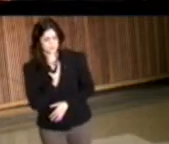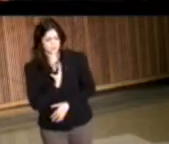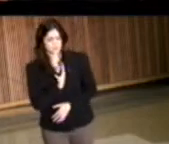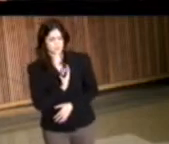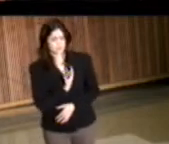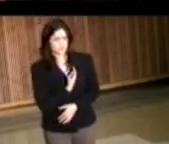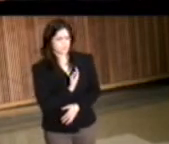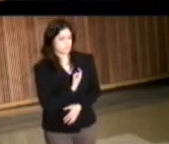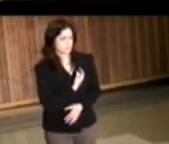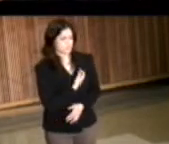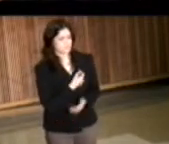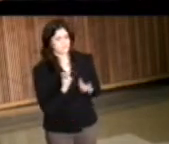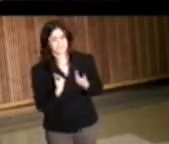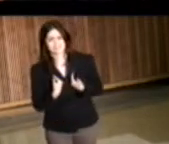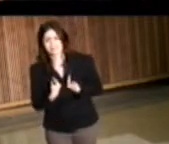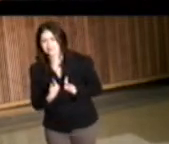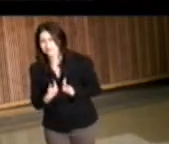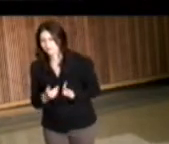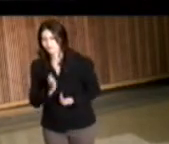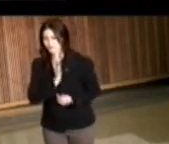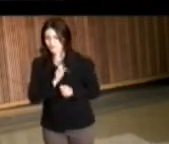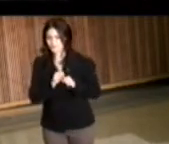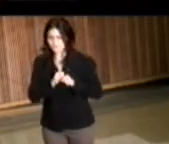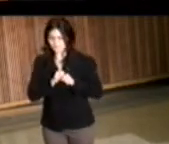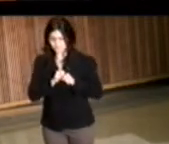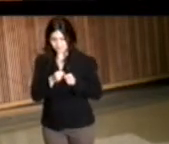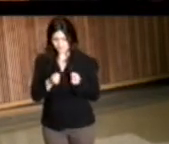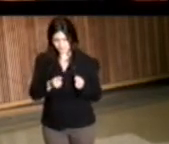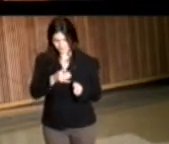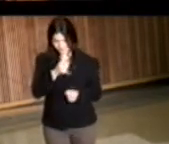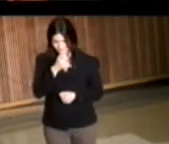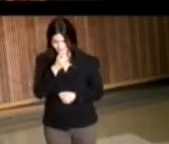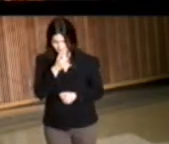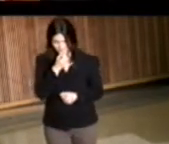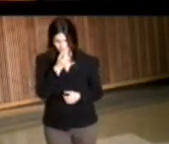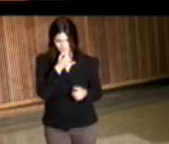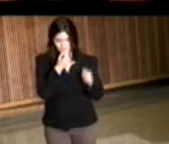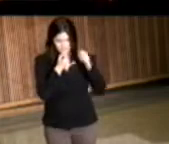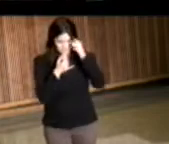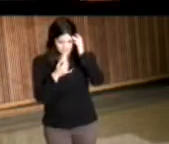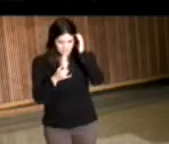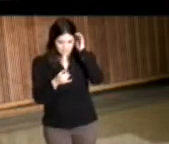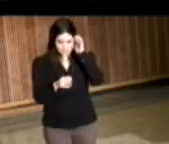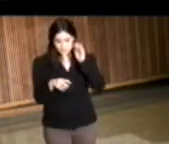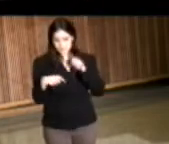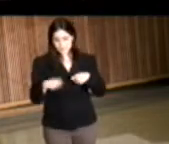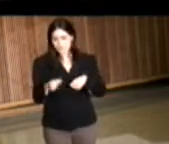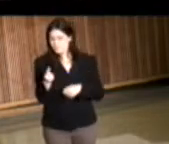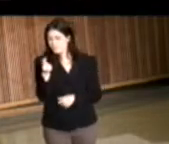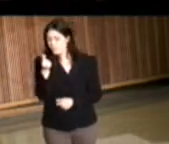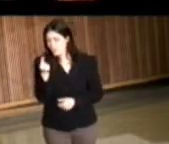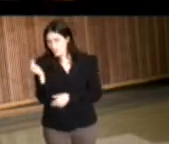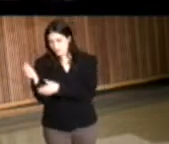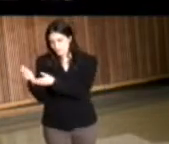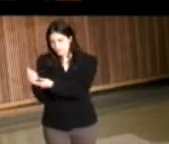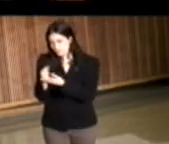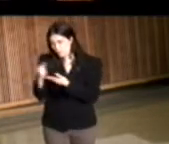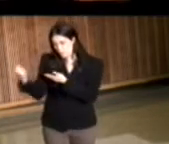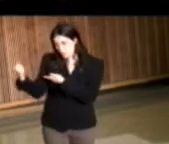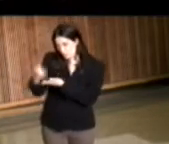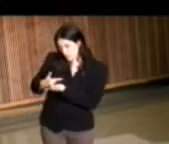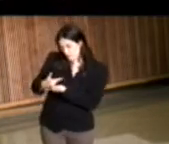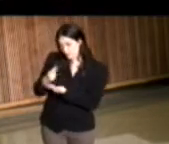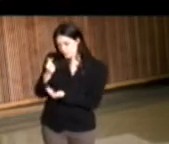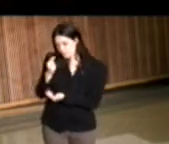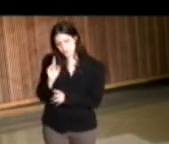tão grande, e na verdade naquela hora eu não precisava de dinheiro, eu precisava de um ombro, eu precisava de alguém que estivesse do